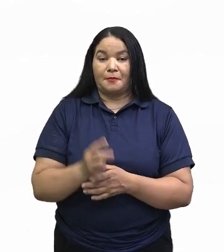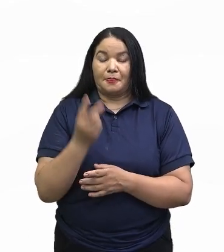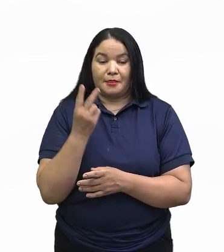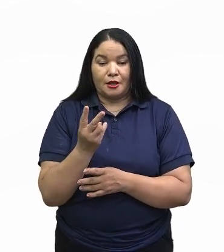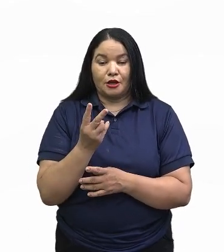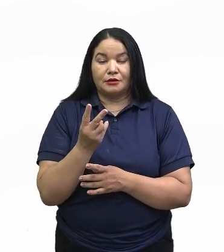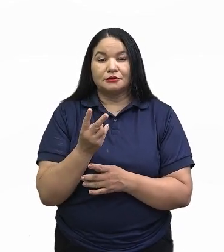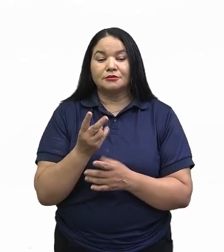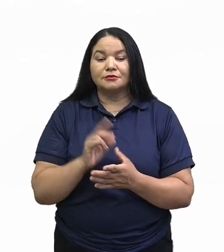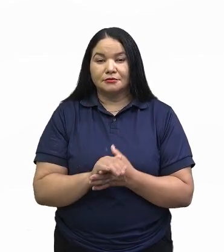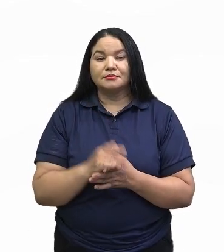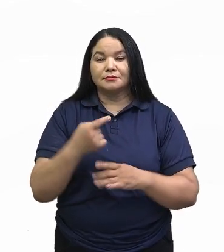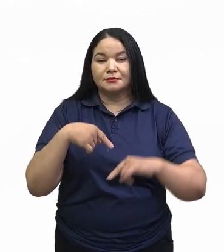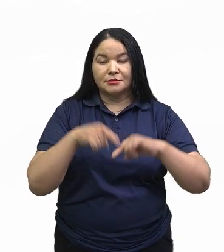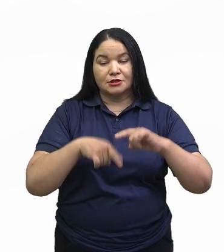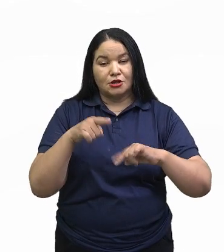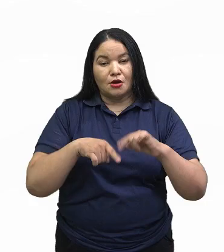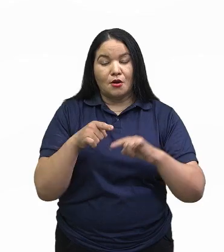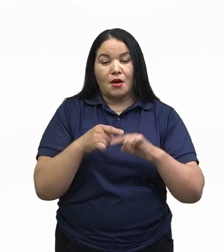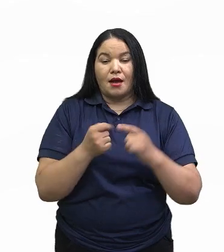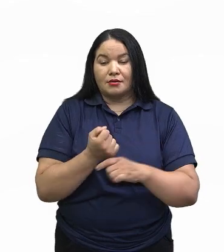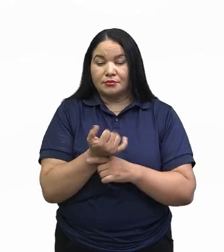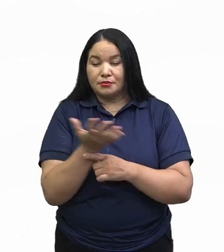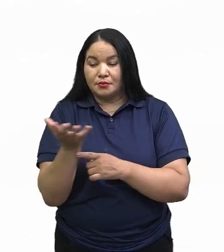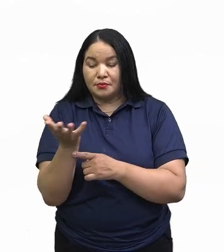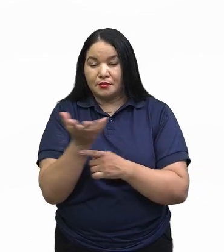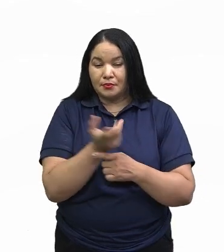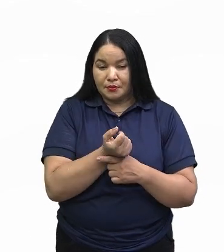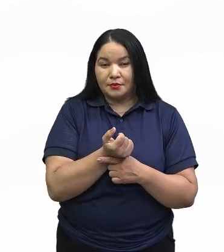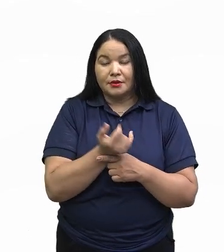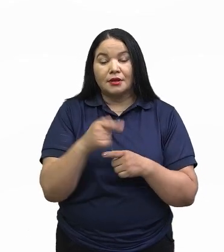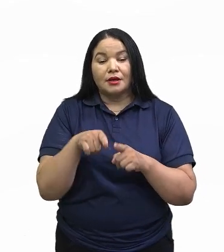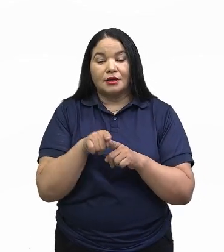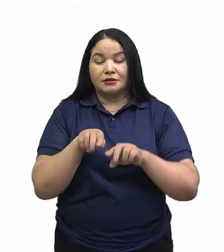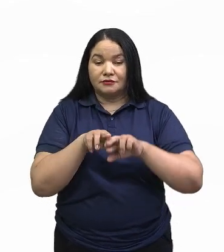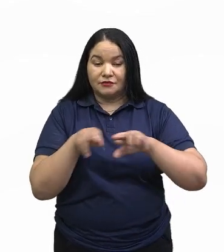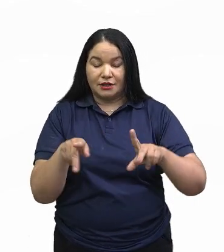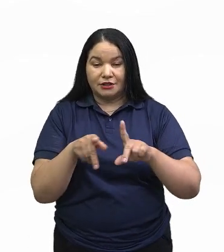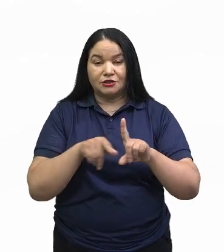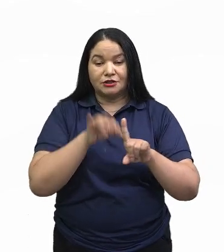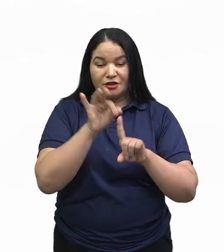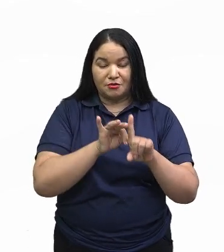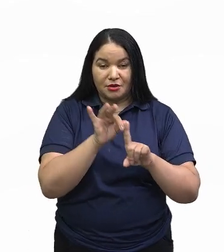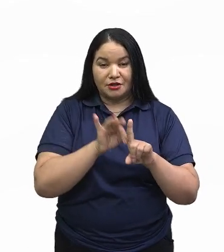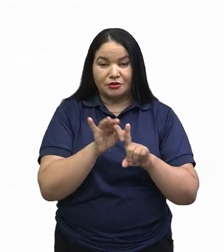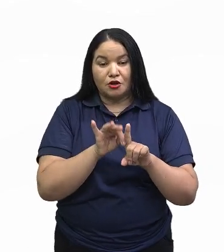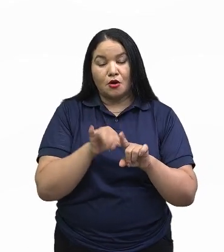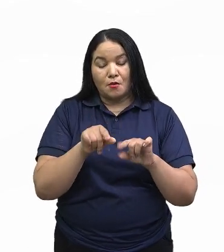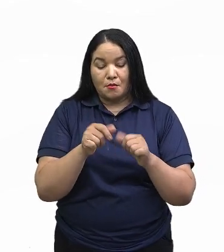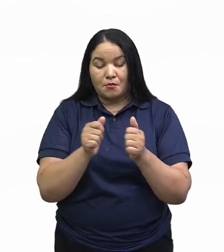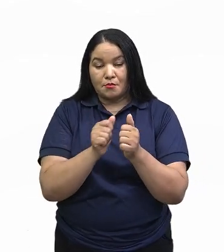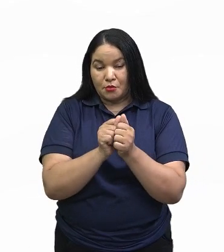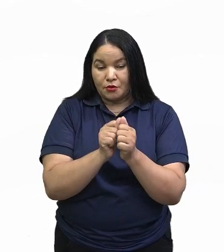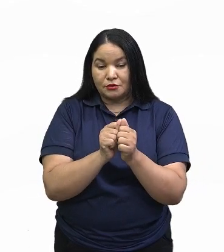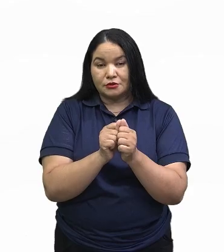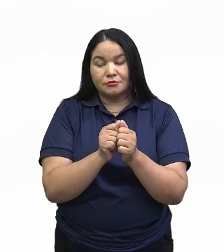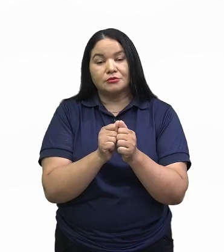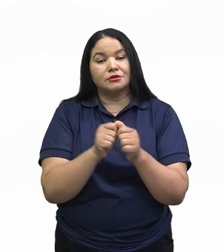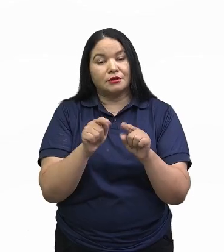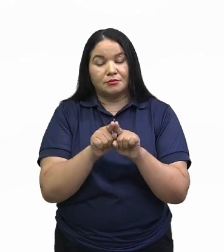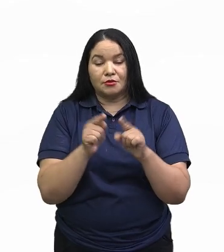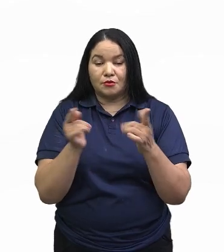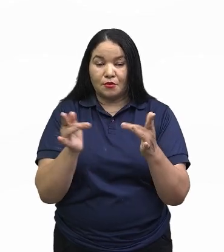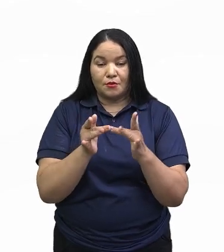corpos, depois de trocarem calor, dois corpos com diferentes temperaturas, eles são colocados um próximo ao outro, colocados em